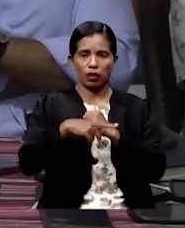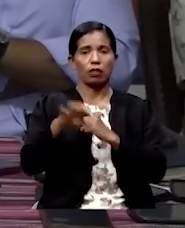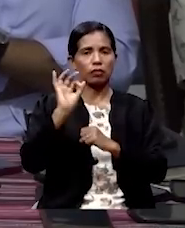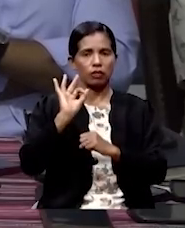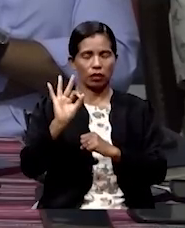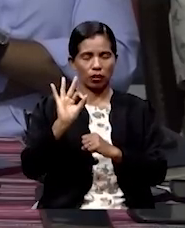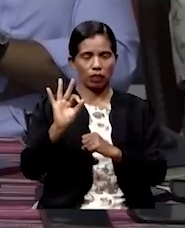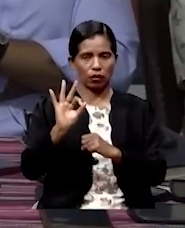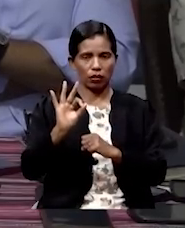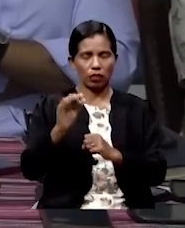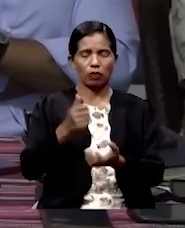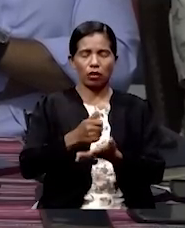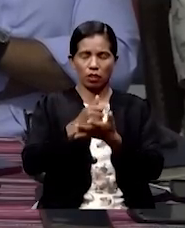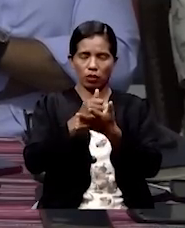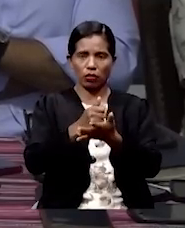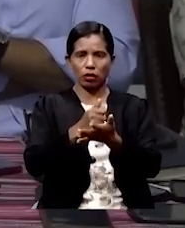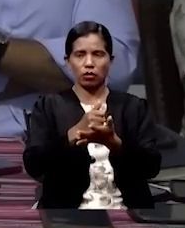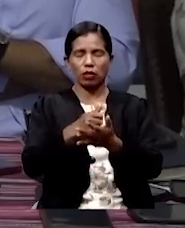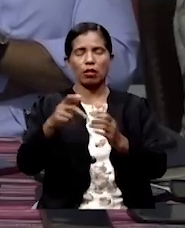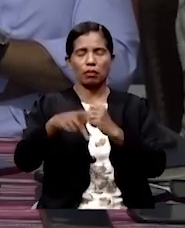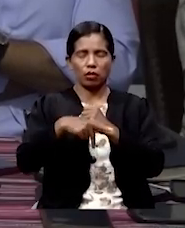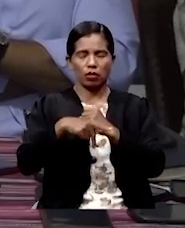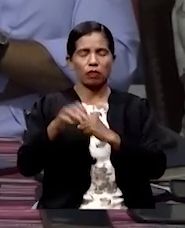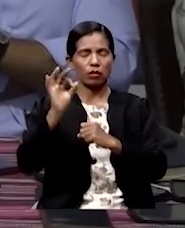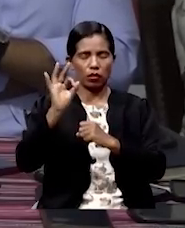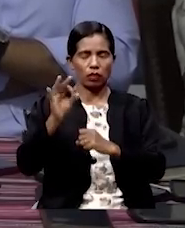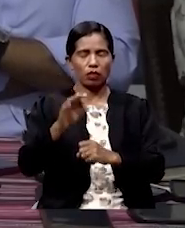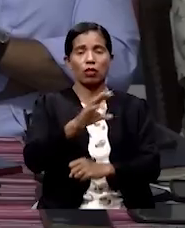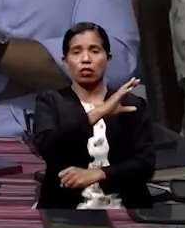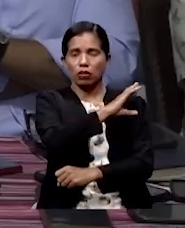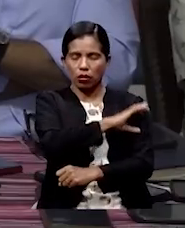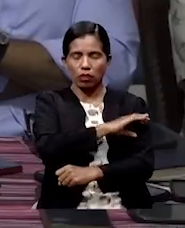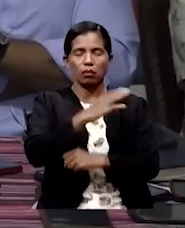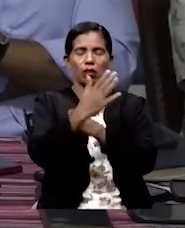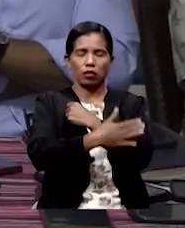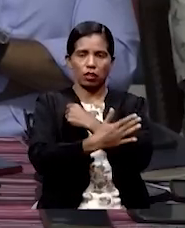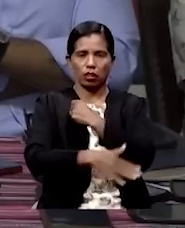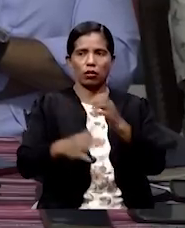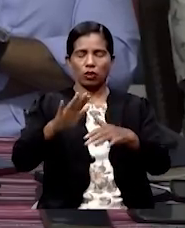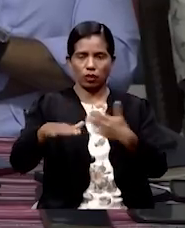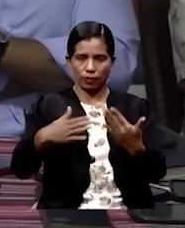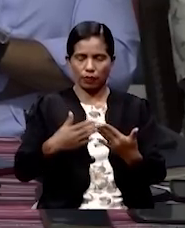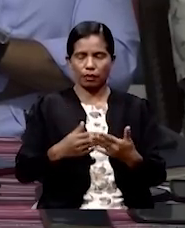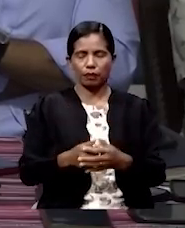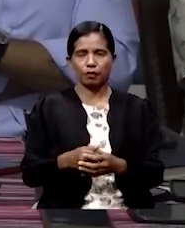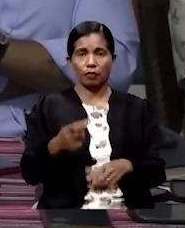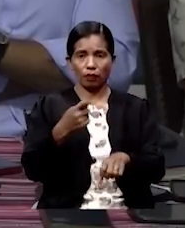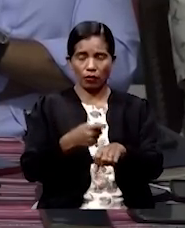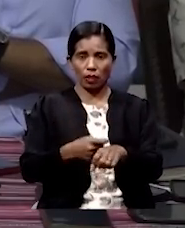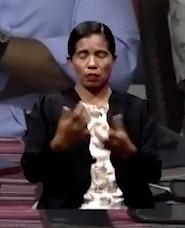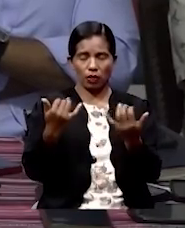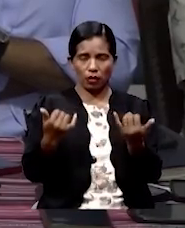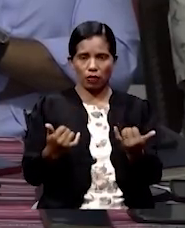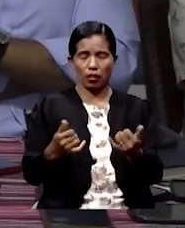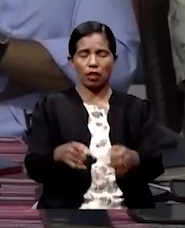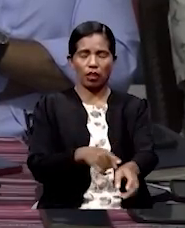a defende Fretelinga, ou luto para a Santoma. E daí, a aula lhe colhia. Situação, o tempo na arco, nem